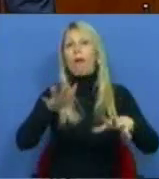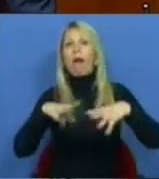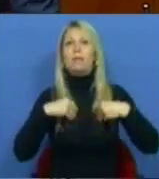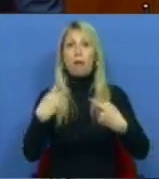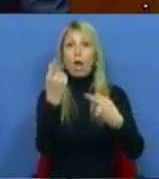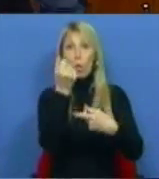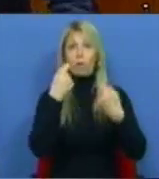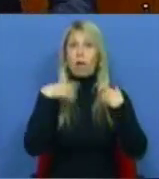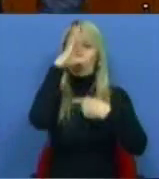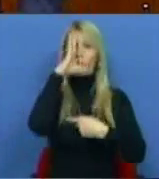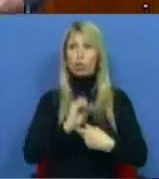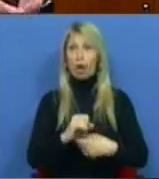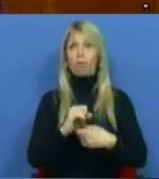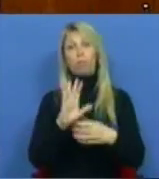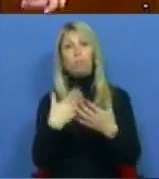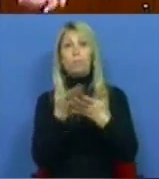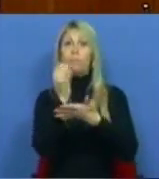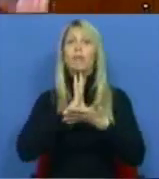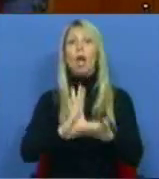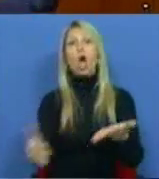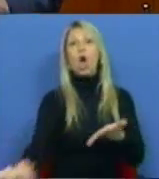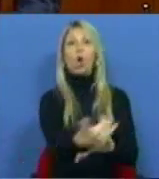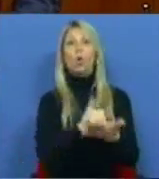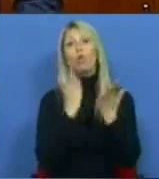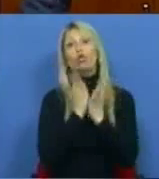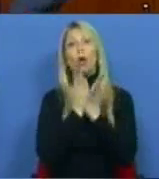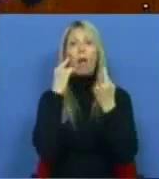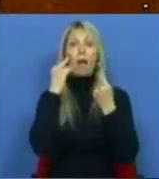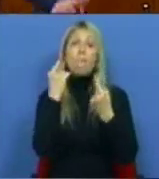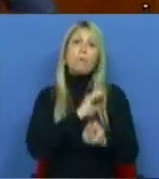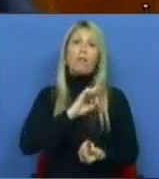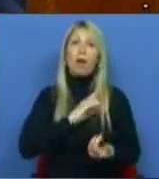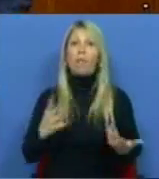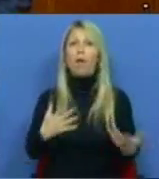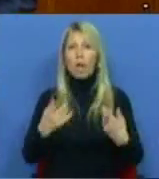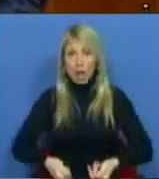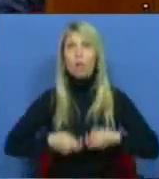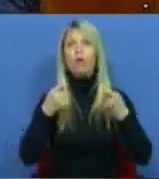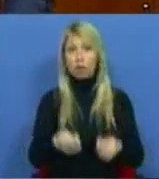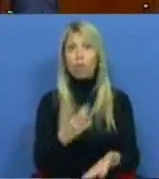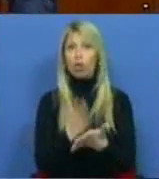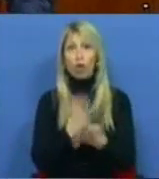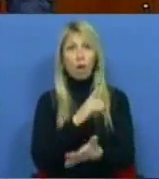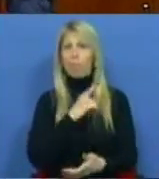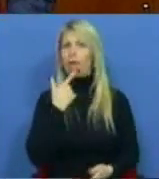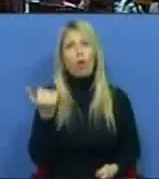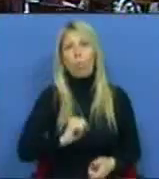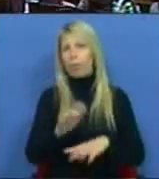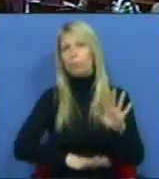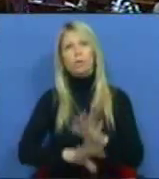do Estado esteja a servir para financiar o lucro das escolas privadas e os investimentos das escolas privadas. Não podemos fazer